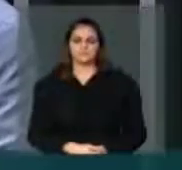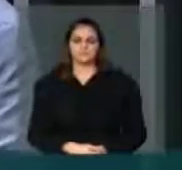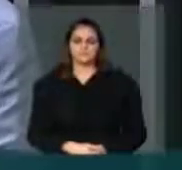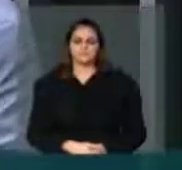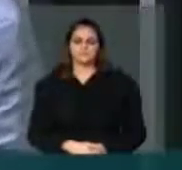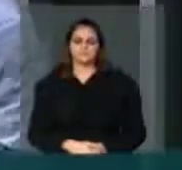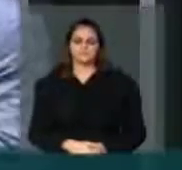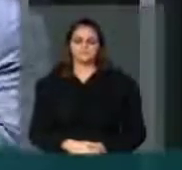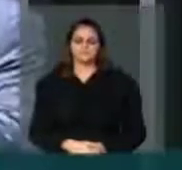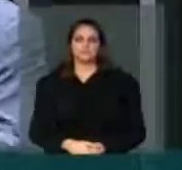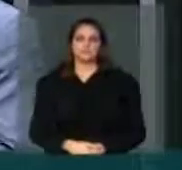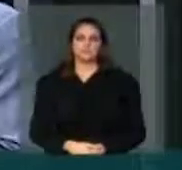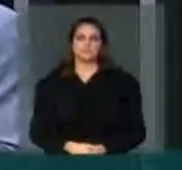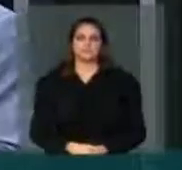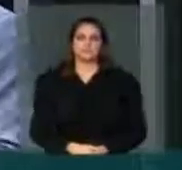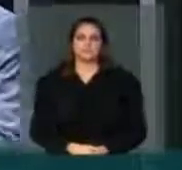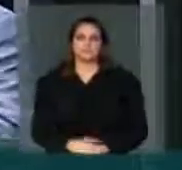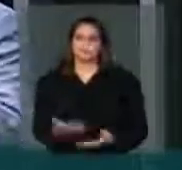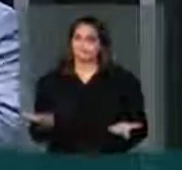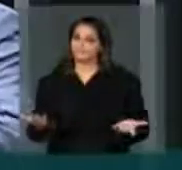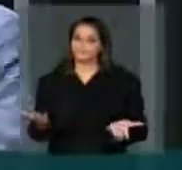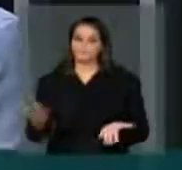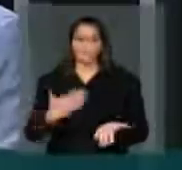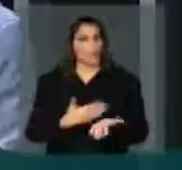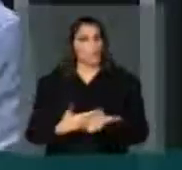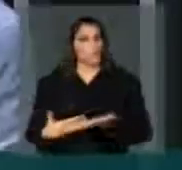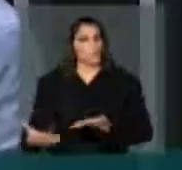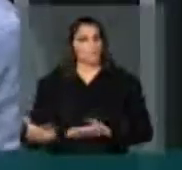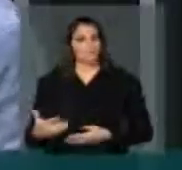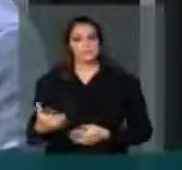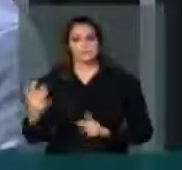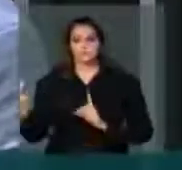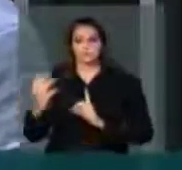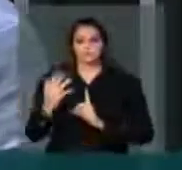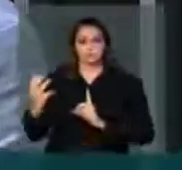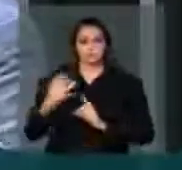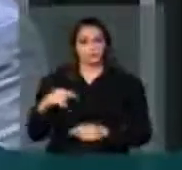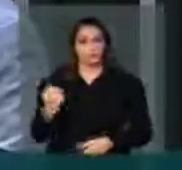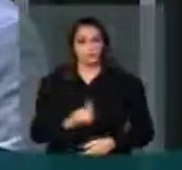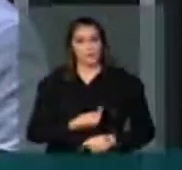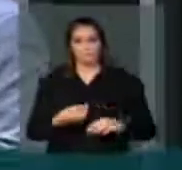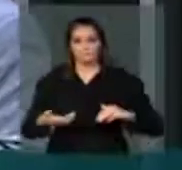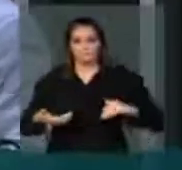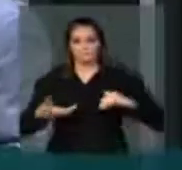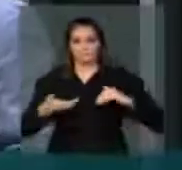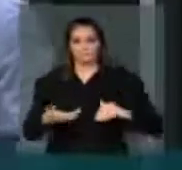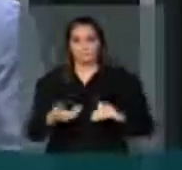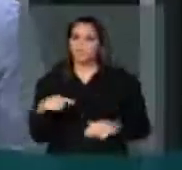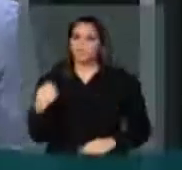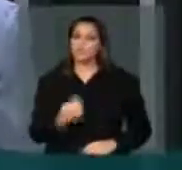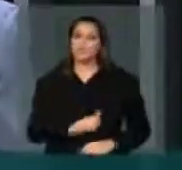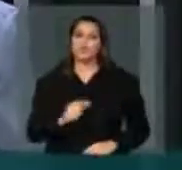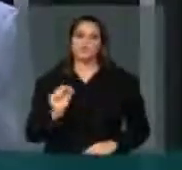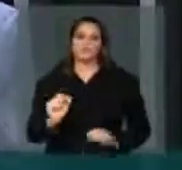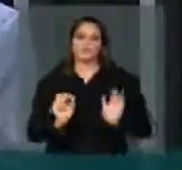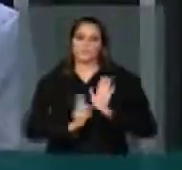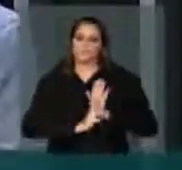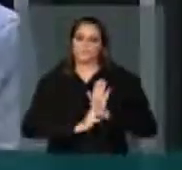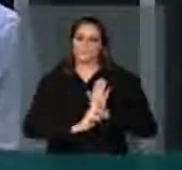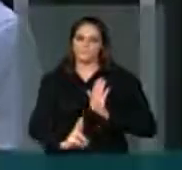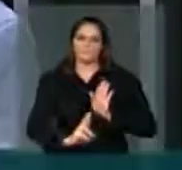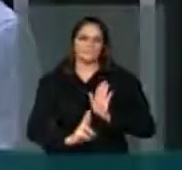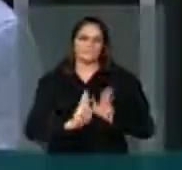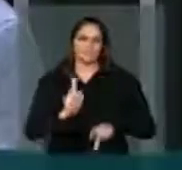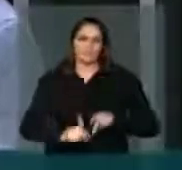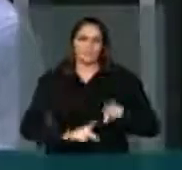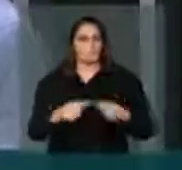concluo. É a partir daí que esta casa, onde estão os verdadeiros representantes do povo, vai ter que